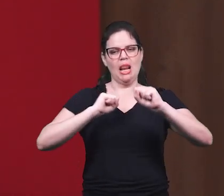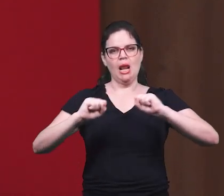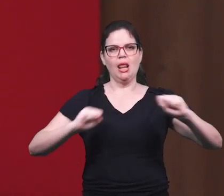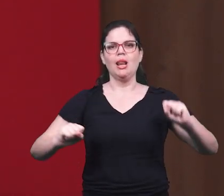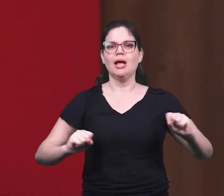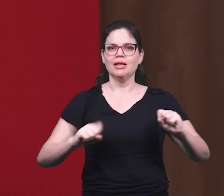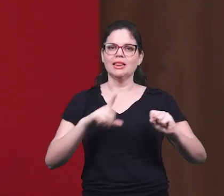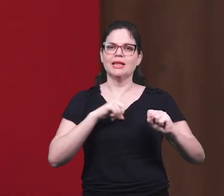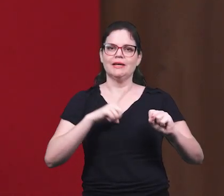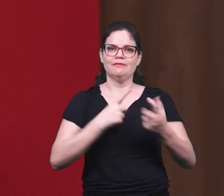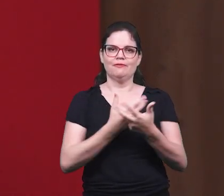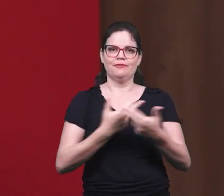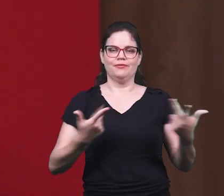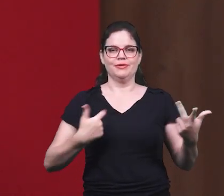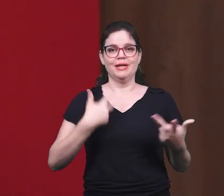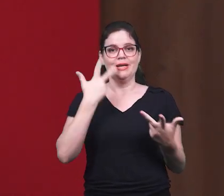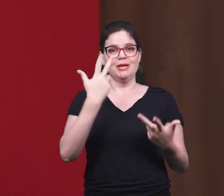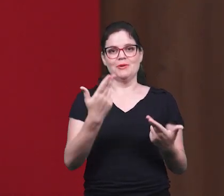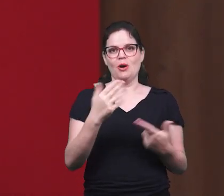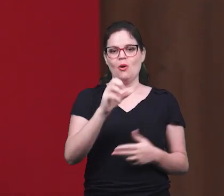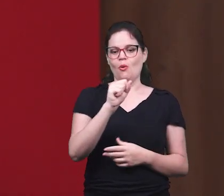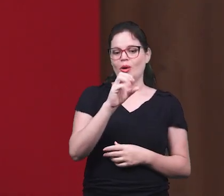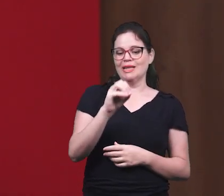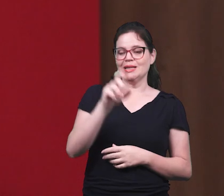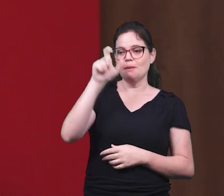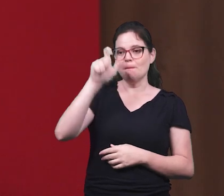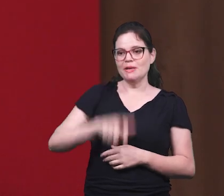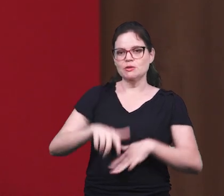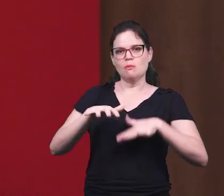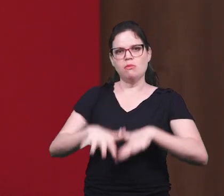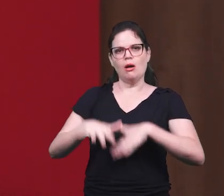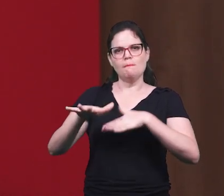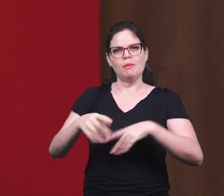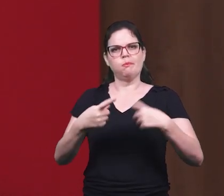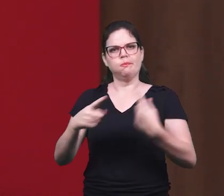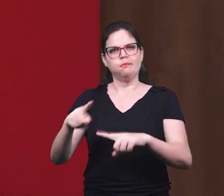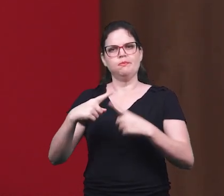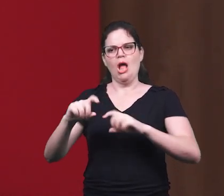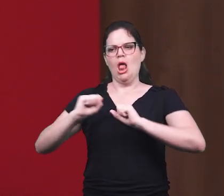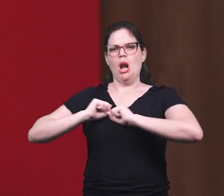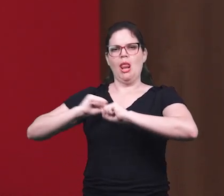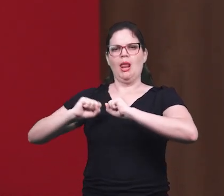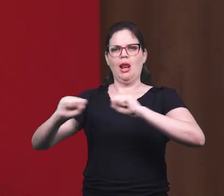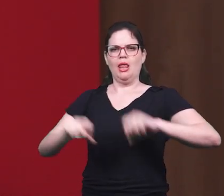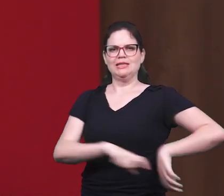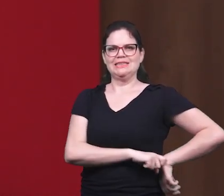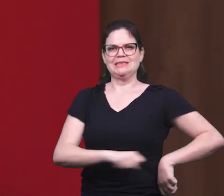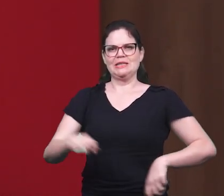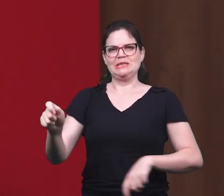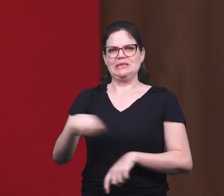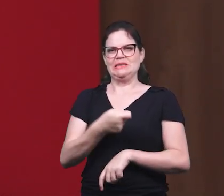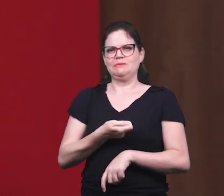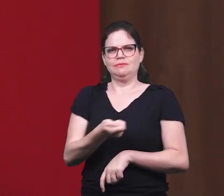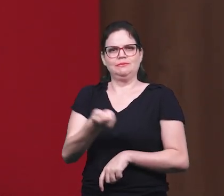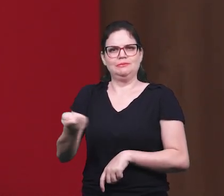O exemplo aqui foram esses 80 que de uma vez só foram ali mortos pelos